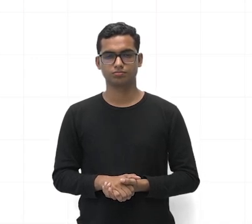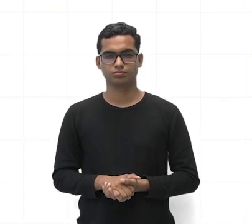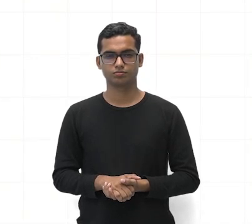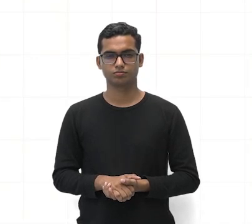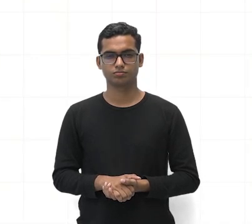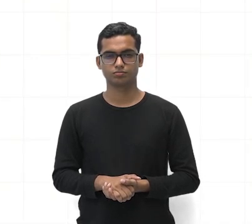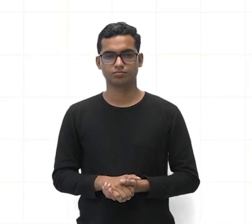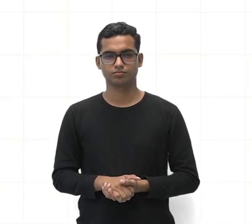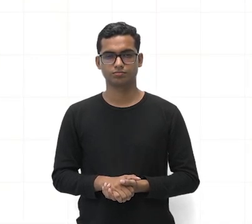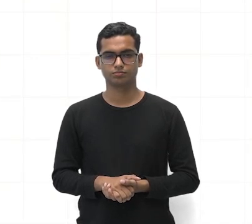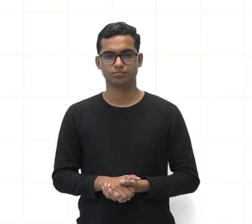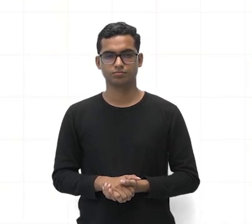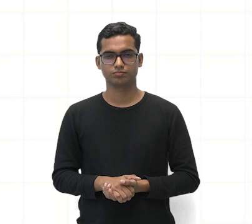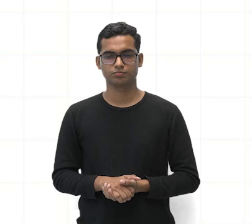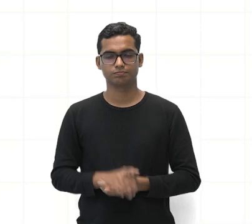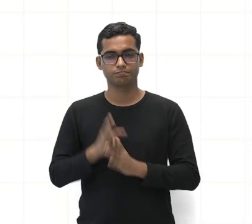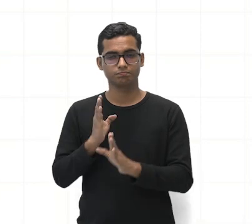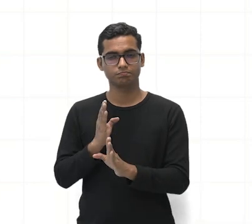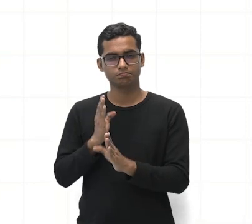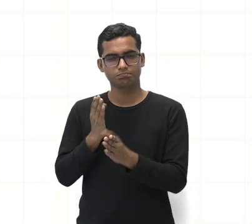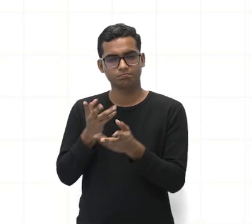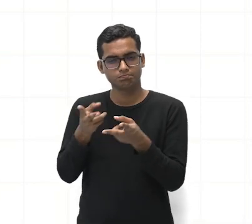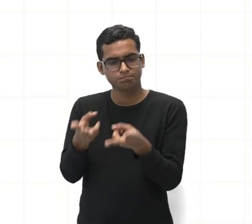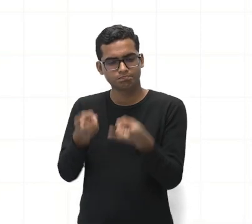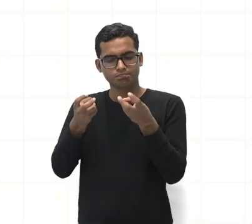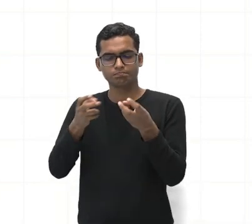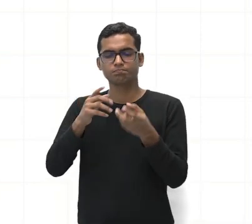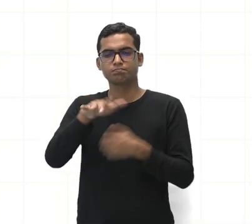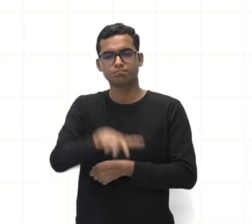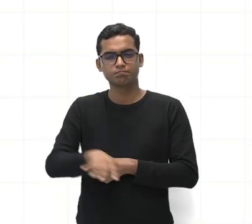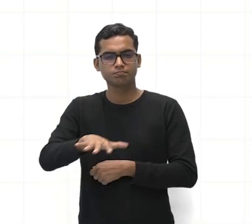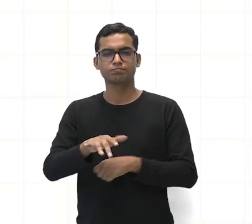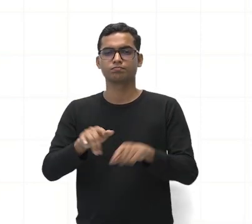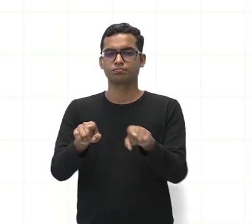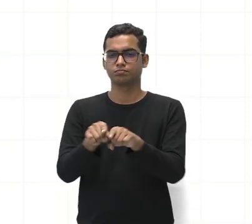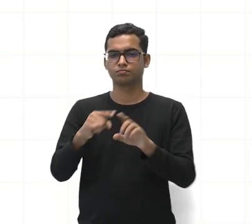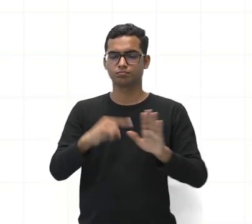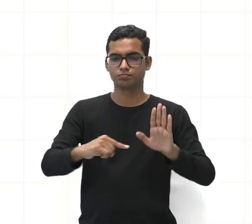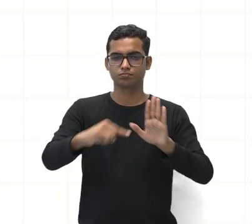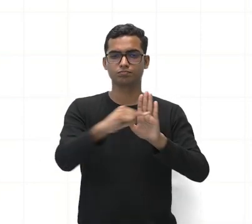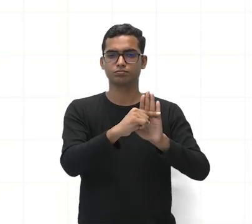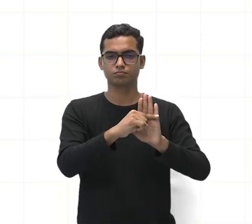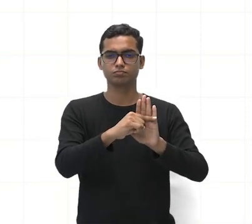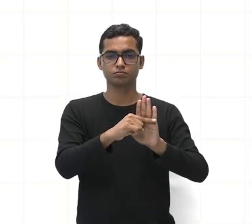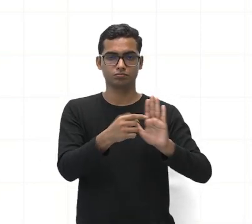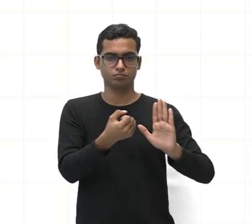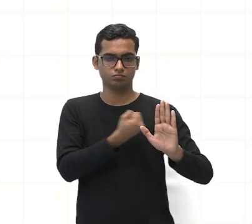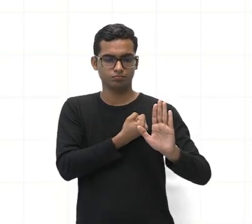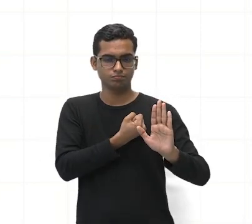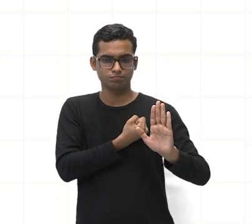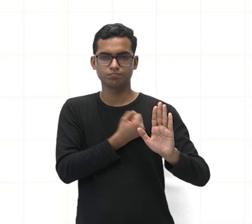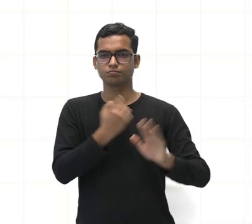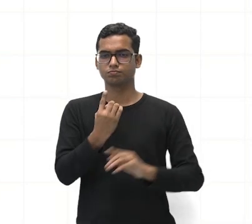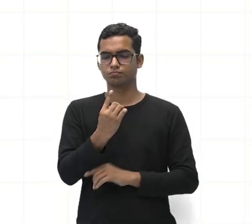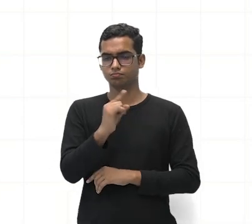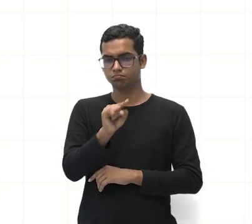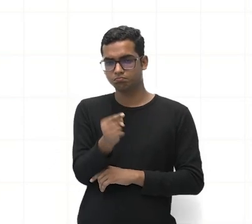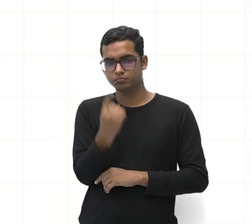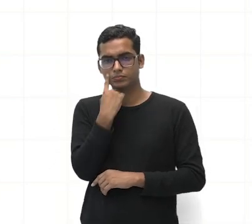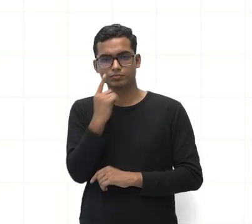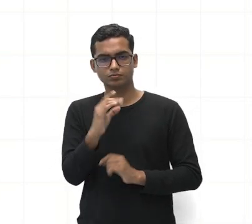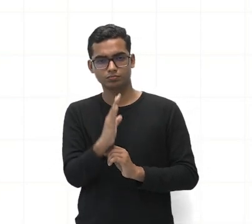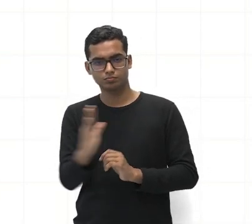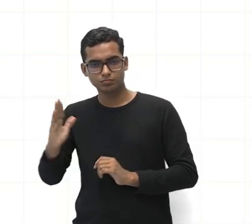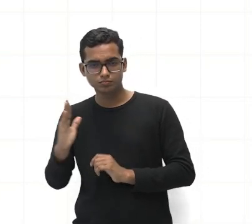Vejam, desvendando a subtração. A subtração de números decimais é como ajustar a rota da